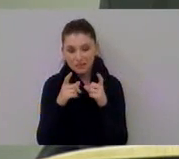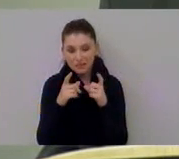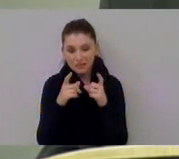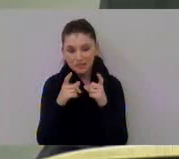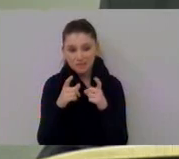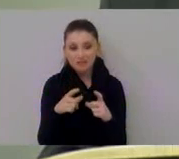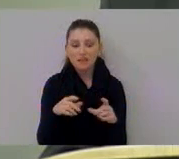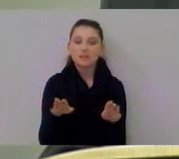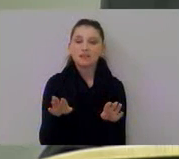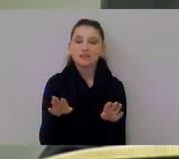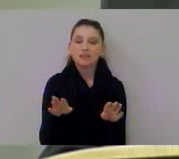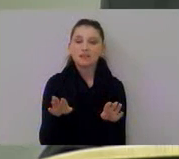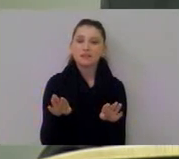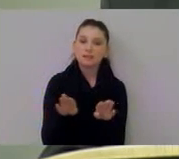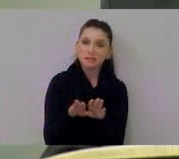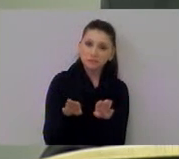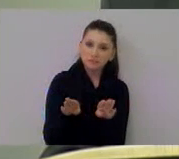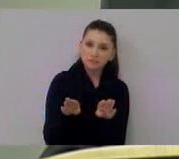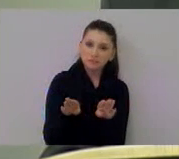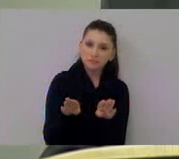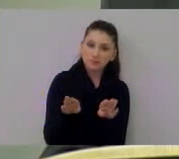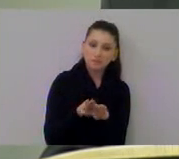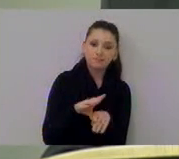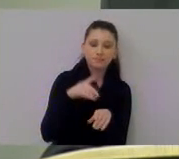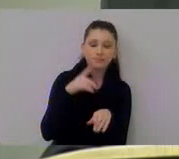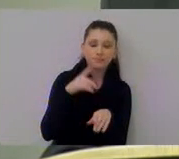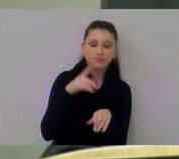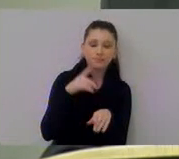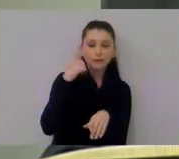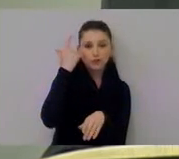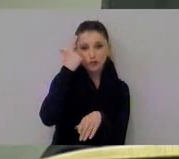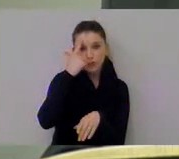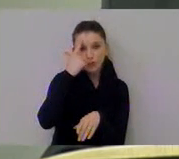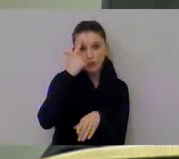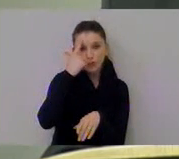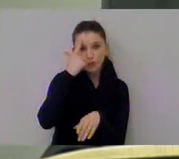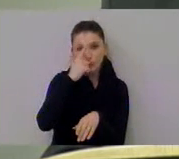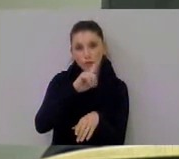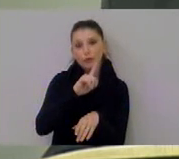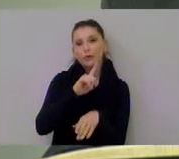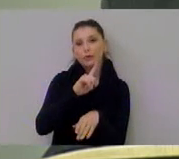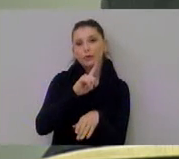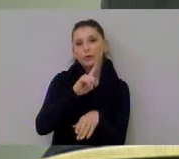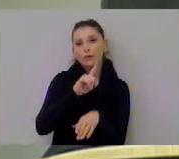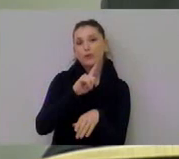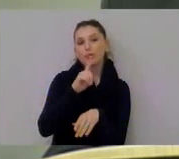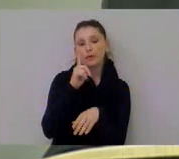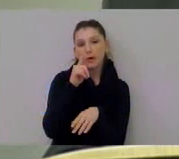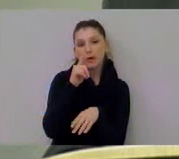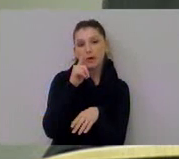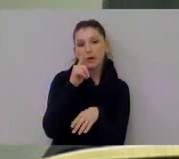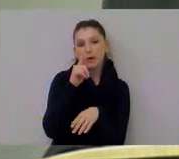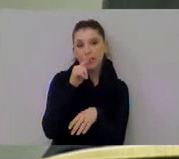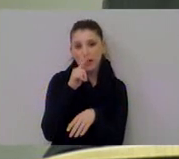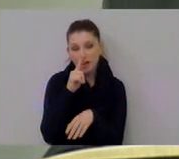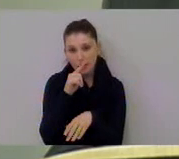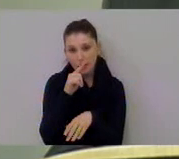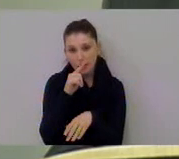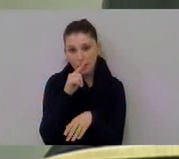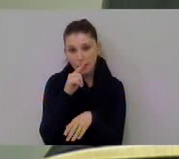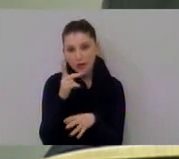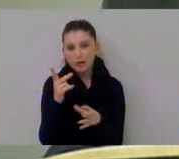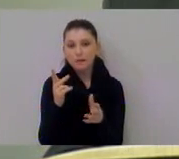novamente, já começou a vazar a água, chegar água nas